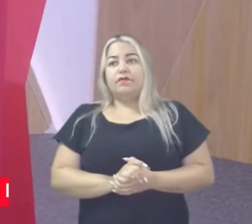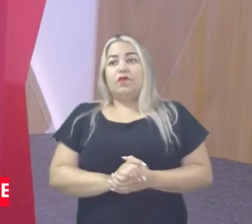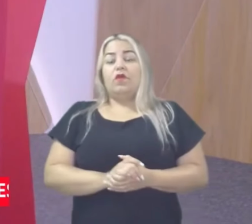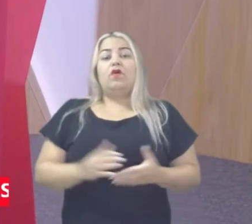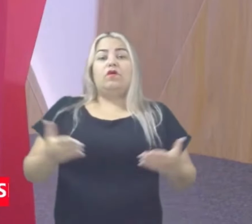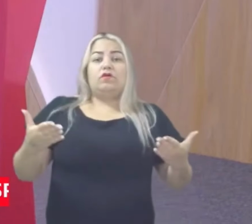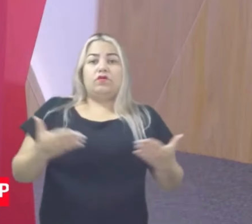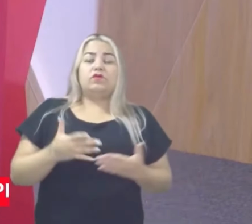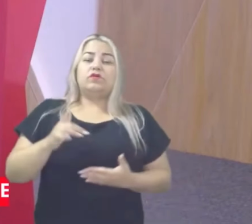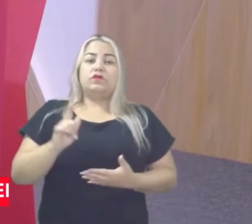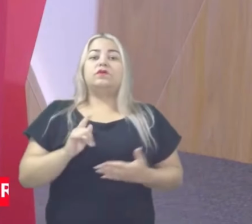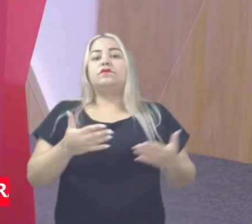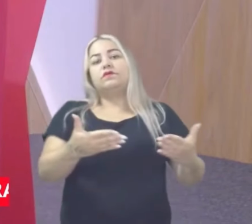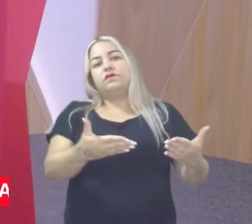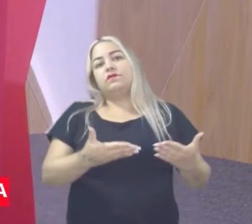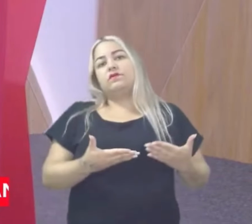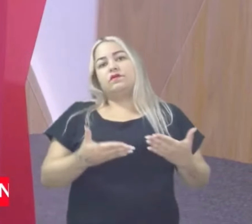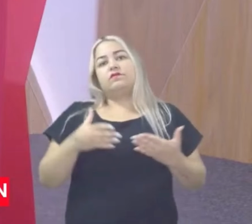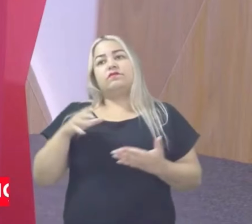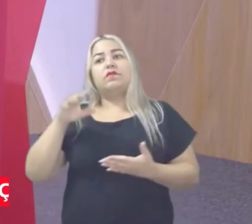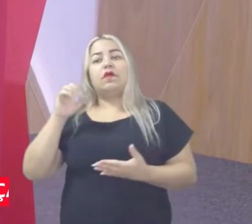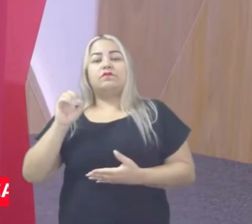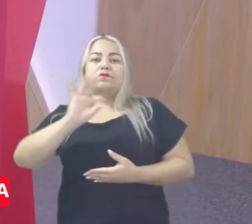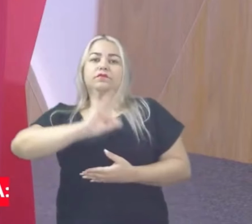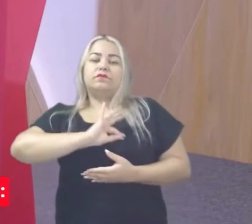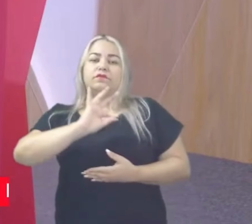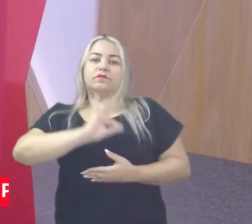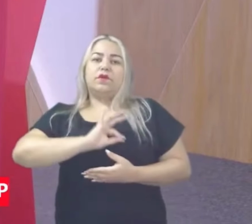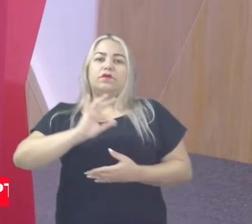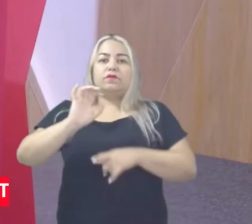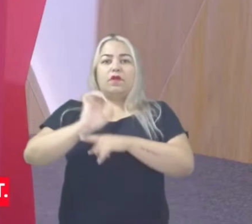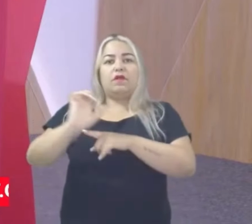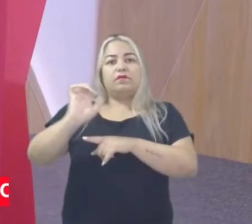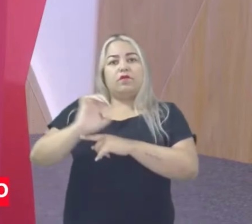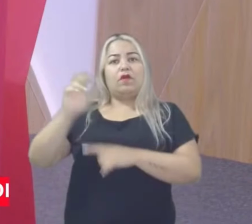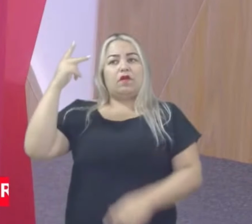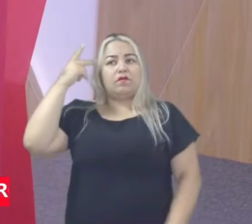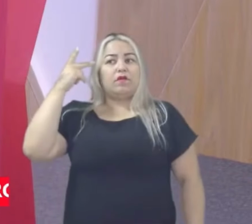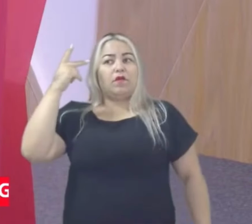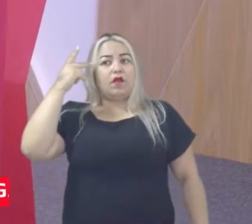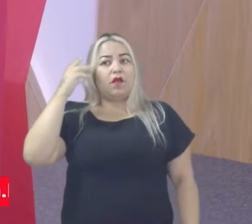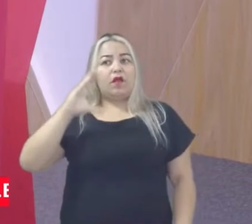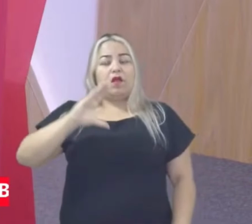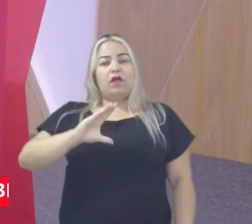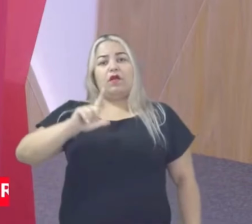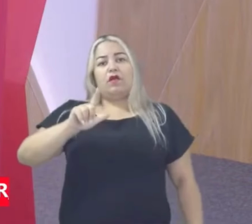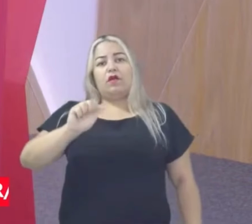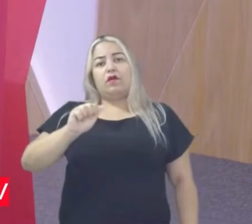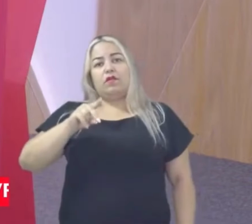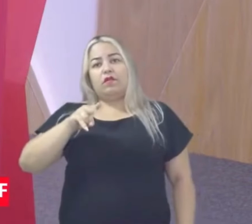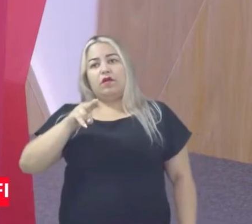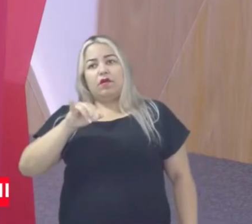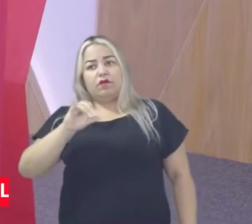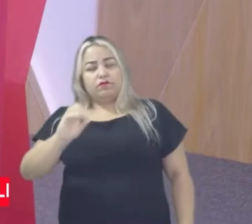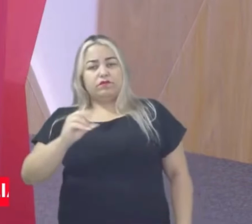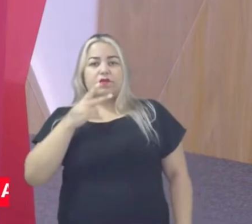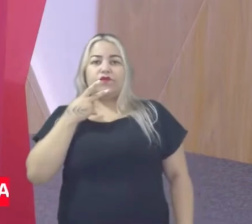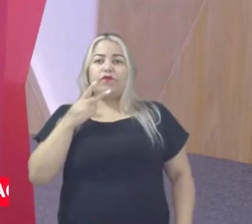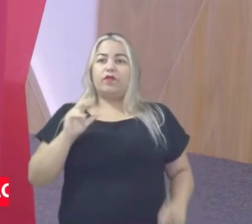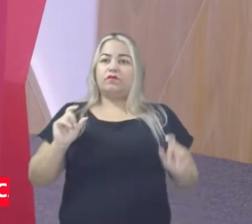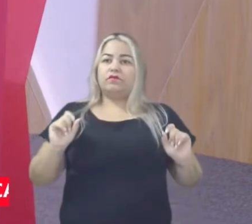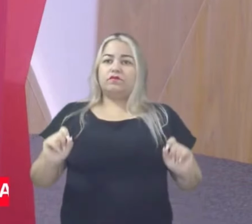Hoje nós recebemos o ouvidor das polícias do Estado de São Paulo, Cláudio Silva, o Claudinho, para falar então